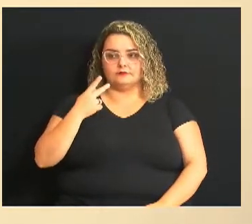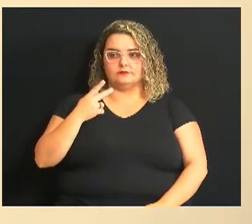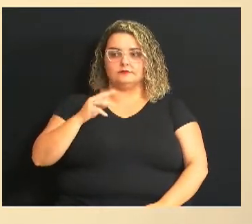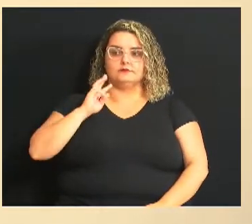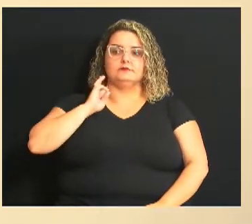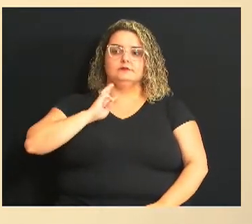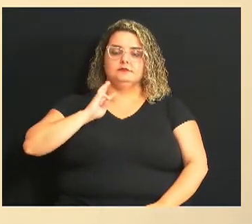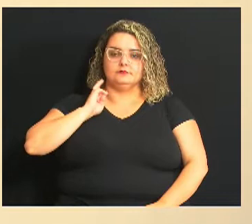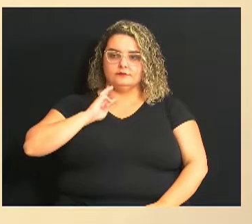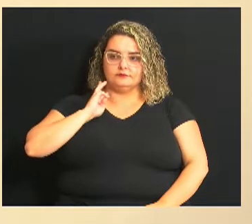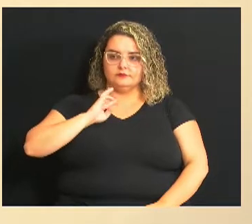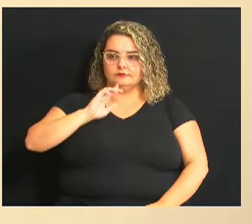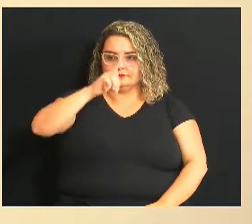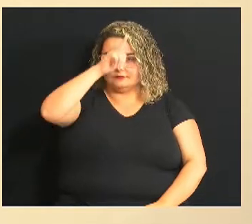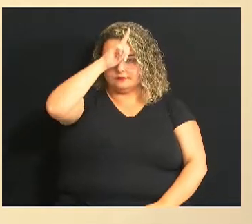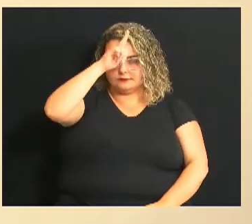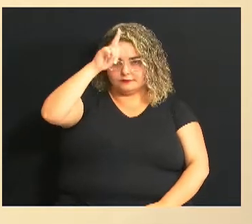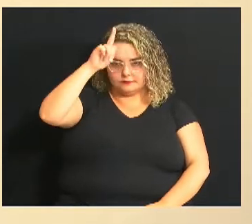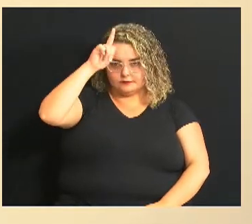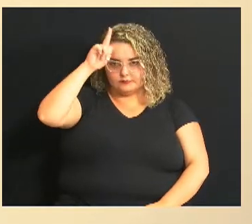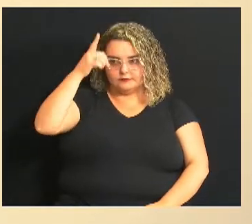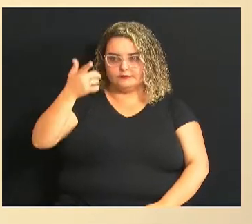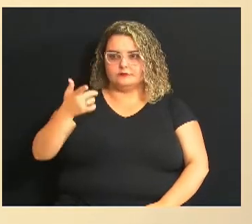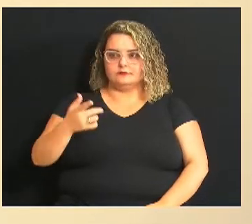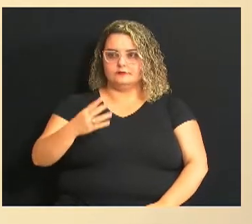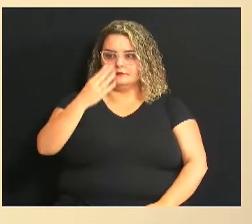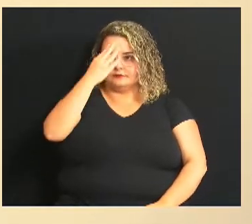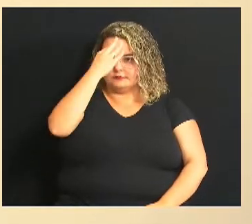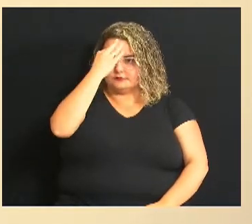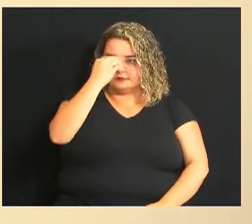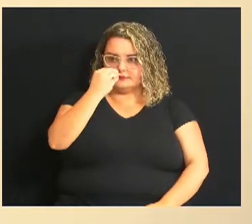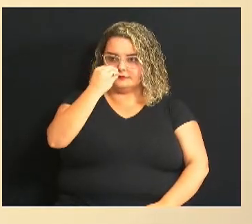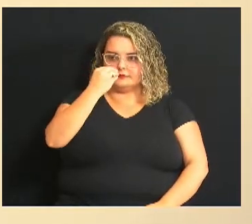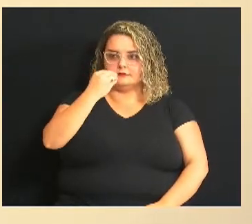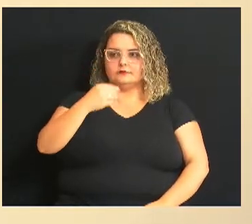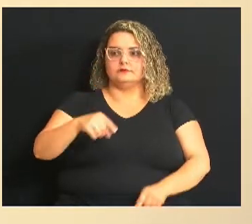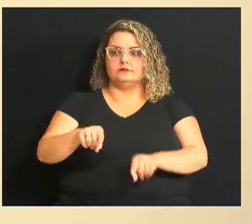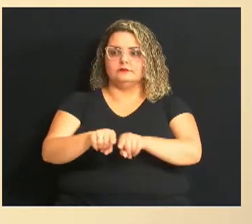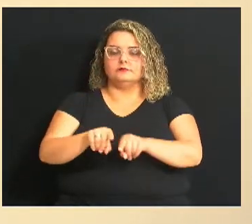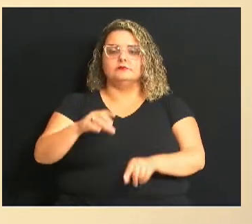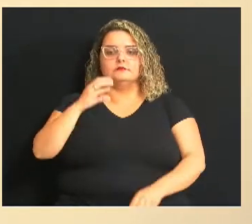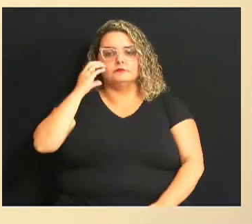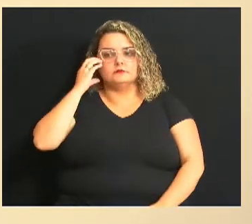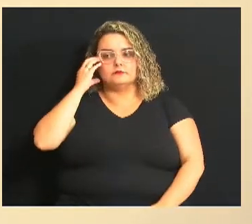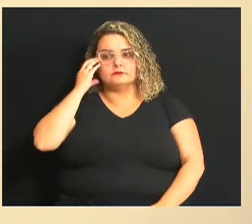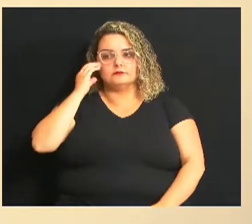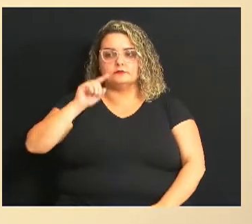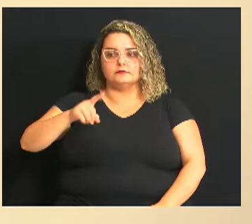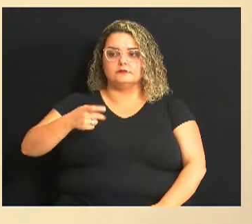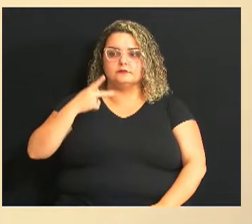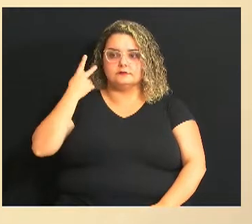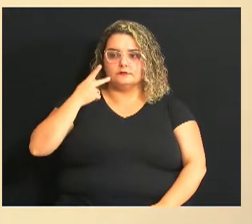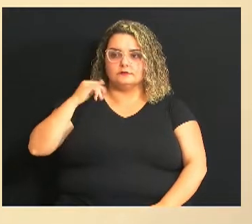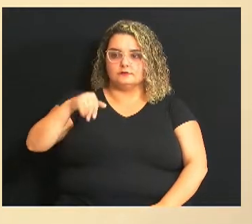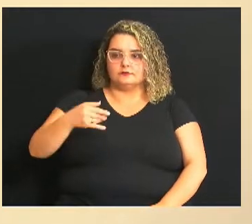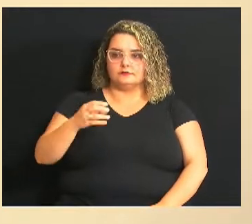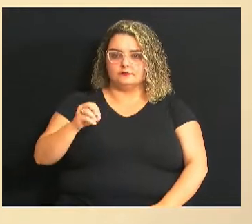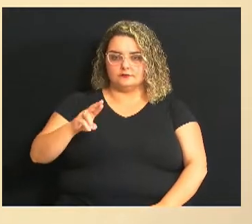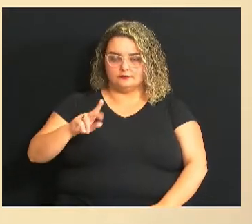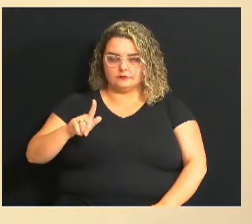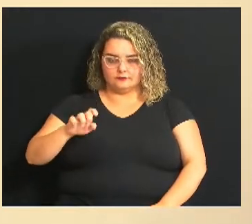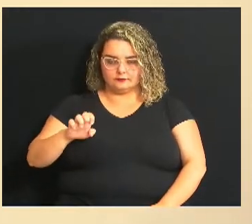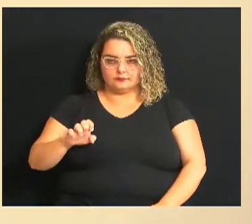Santos, Gustavo Peta, Jair da Farmácia e Luiz Cirilo, e do ex-vereador Jorge da